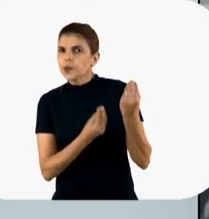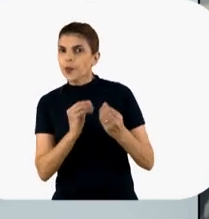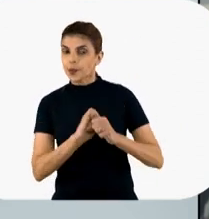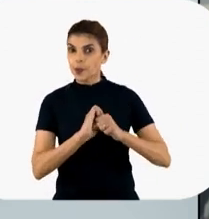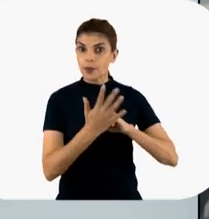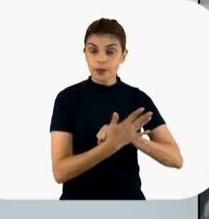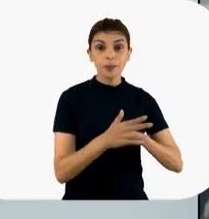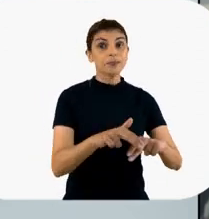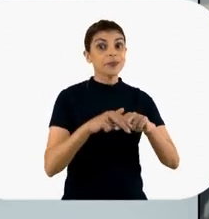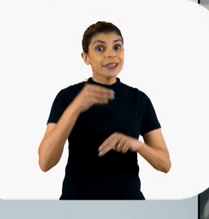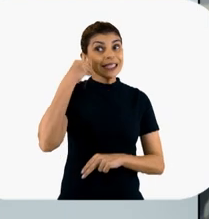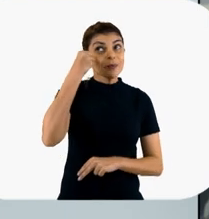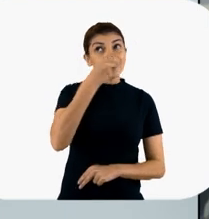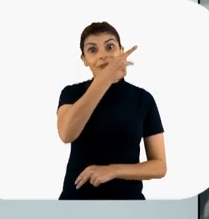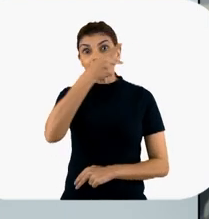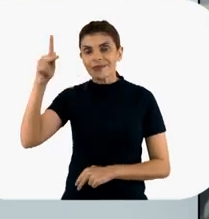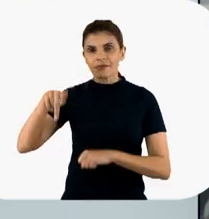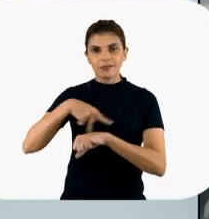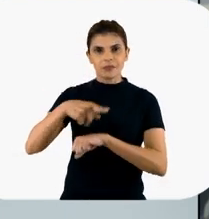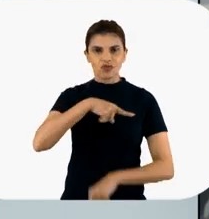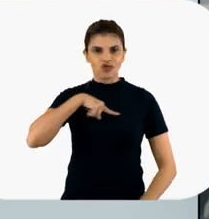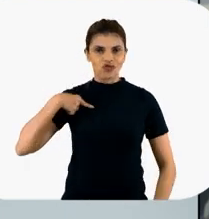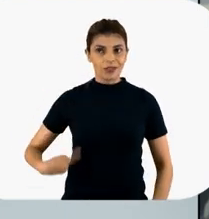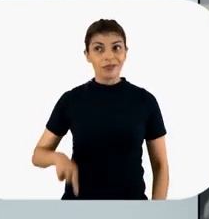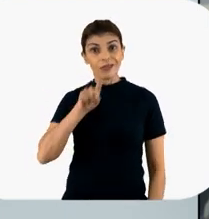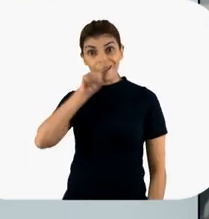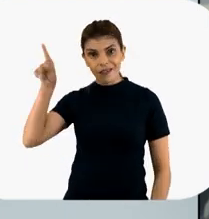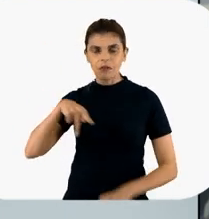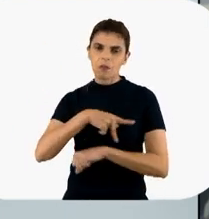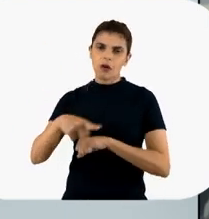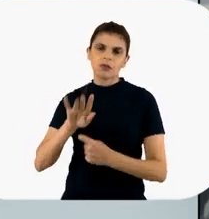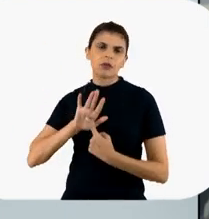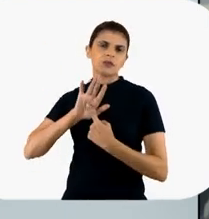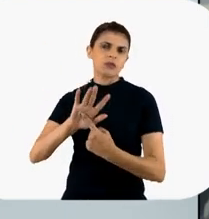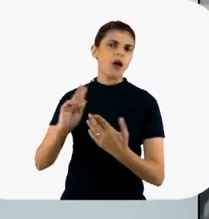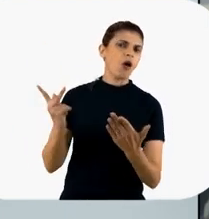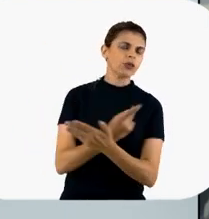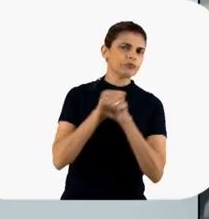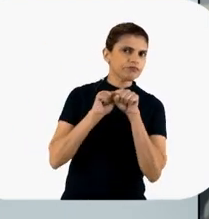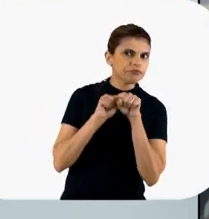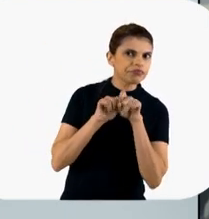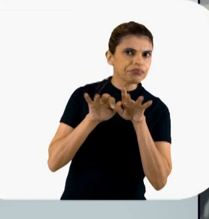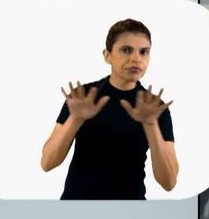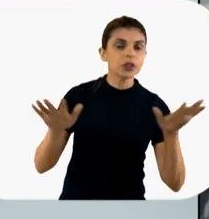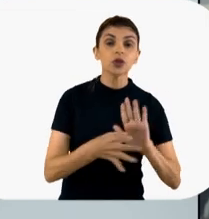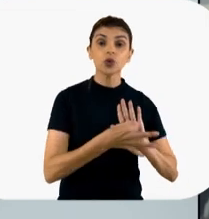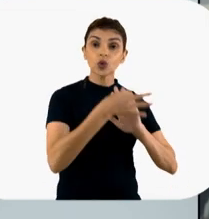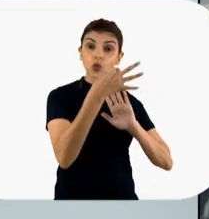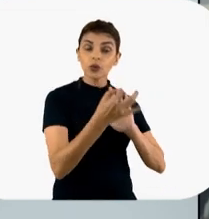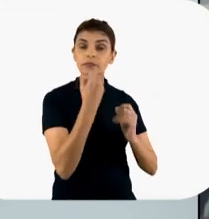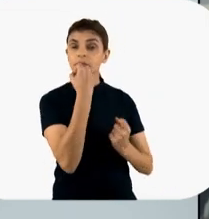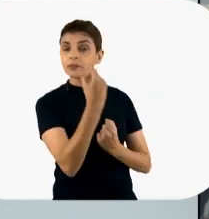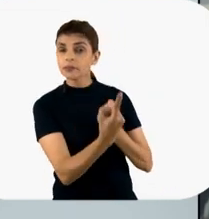doença, principalmente baseados na experiência chinesa, que foram os chineses que relataram os primeiros casos, sugeriam